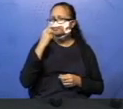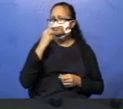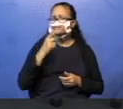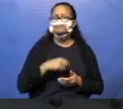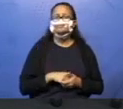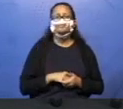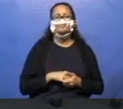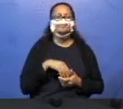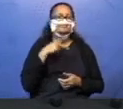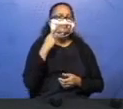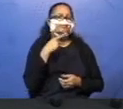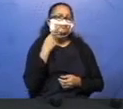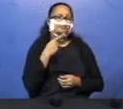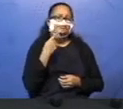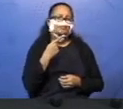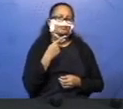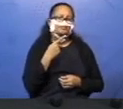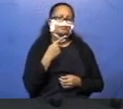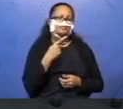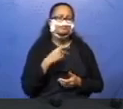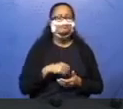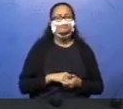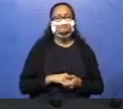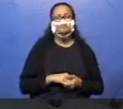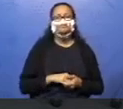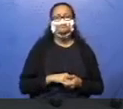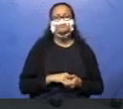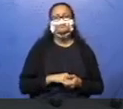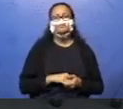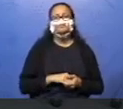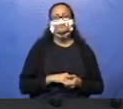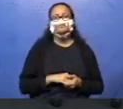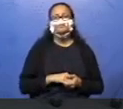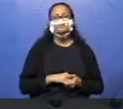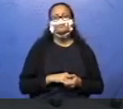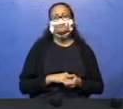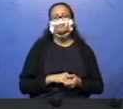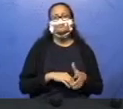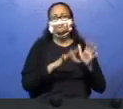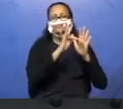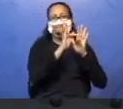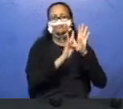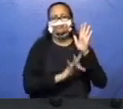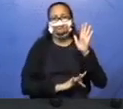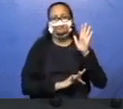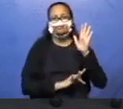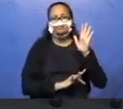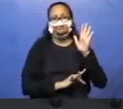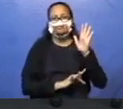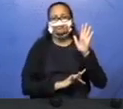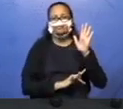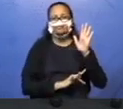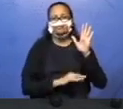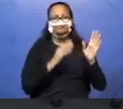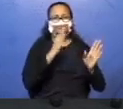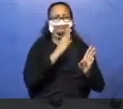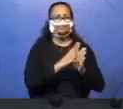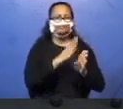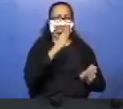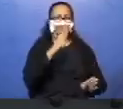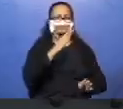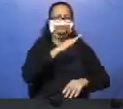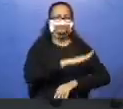Chaves. Então, ele é fanho. No texto sobre a descoberta dos